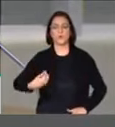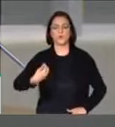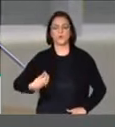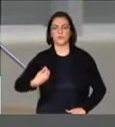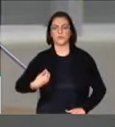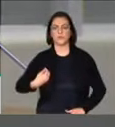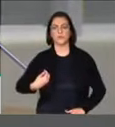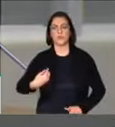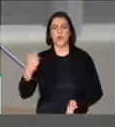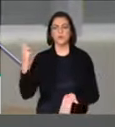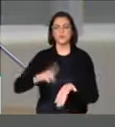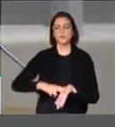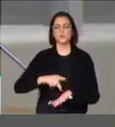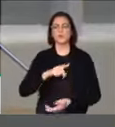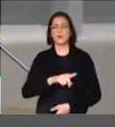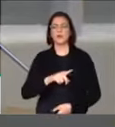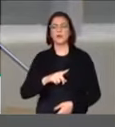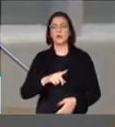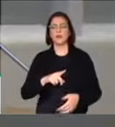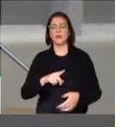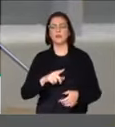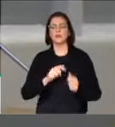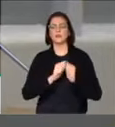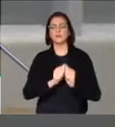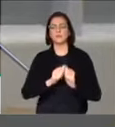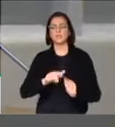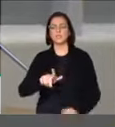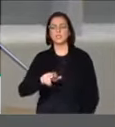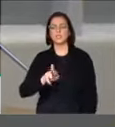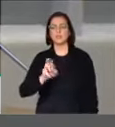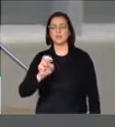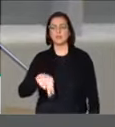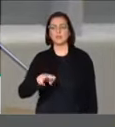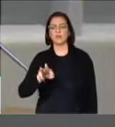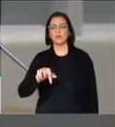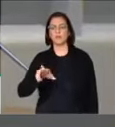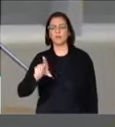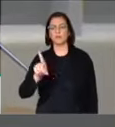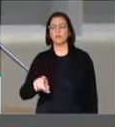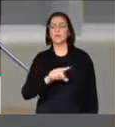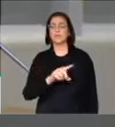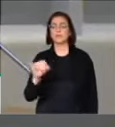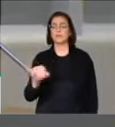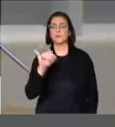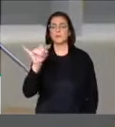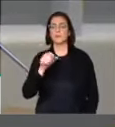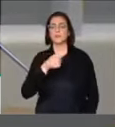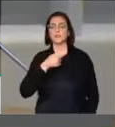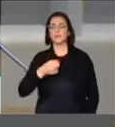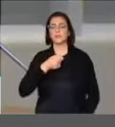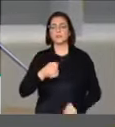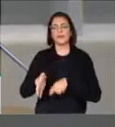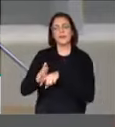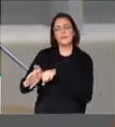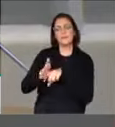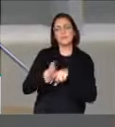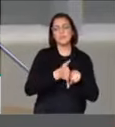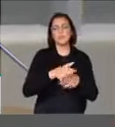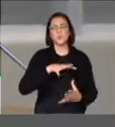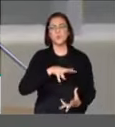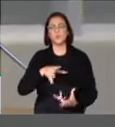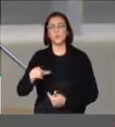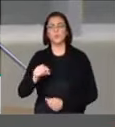do Glenn Greenwald, que tem um papel fundamental como jornalista investigativo no mundo e que traz à